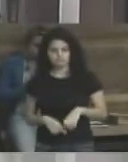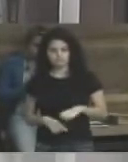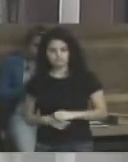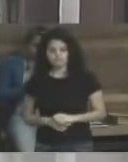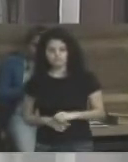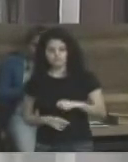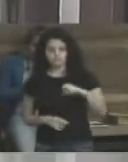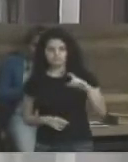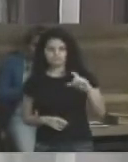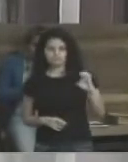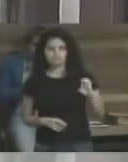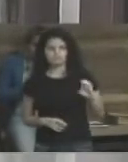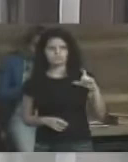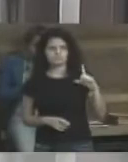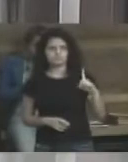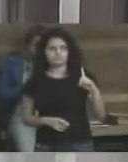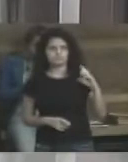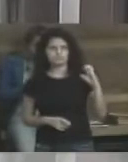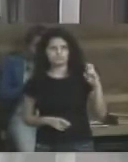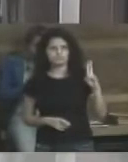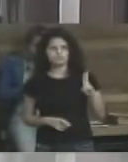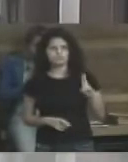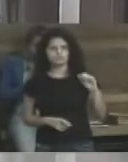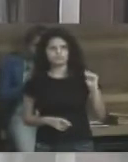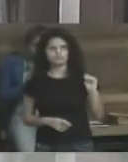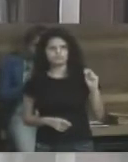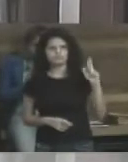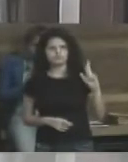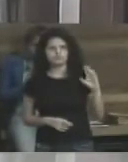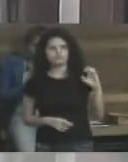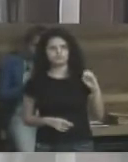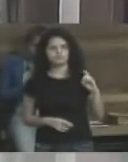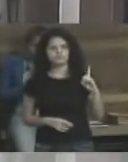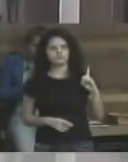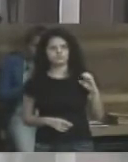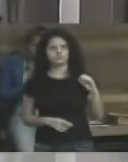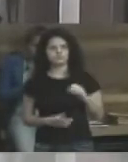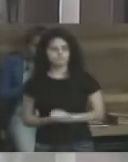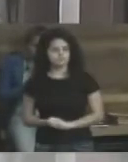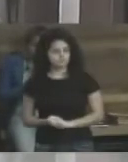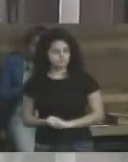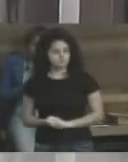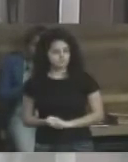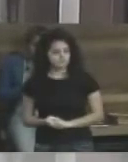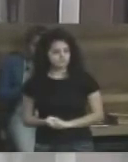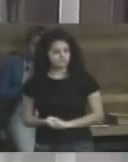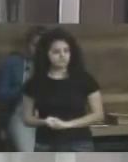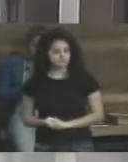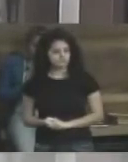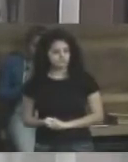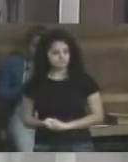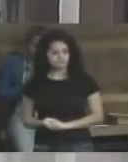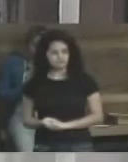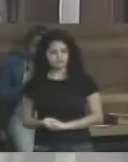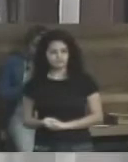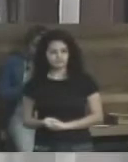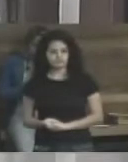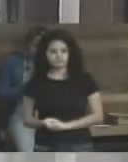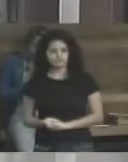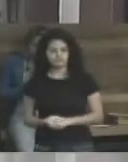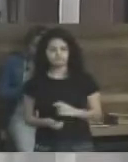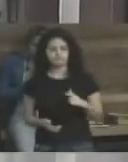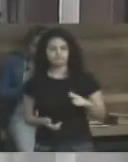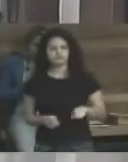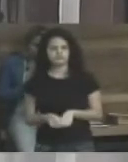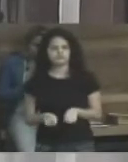Eduardo Lopes, que vai tentar estar presente, mas já está mobilizando a equipe dele para ajudar nessa luta, e o deputado